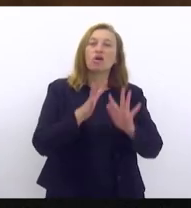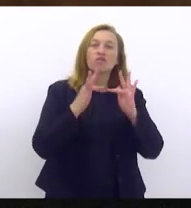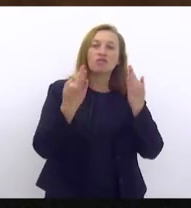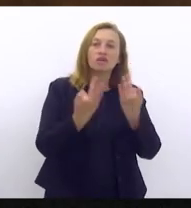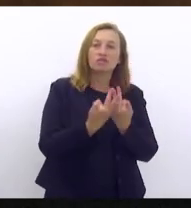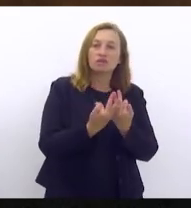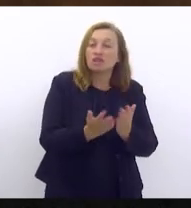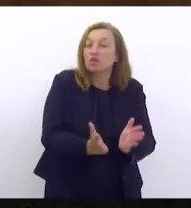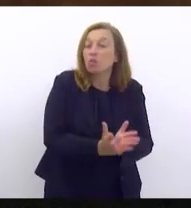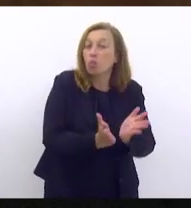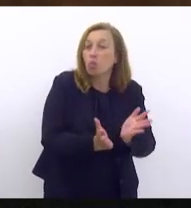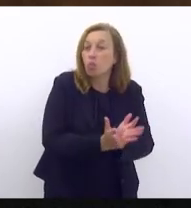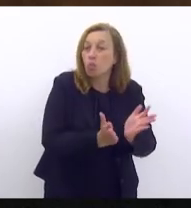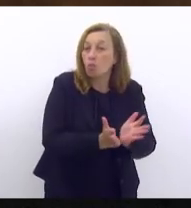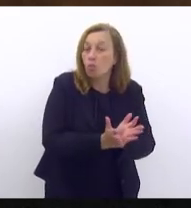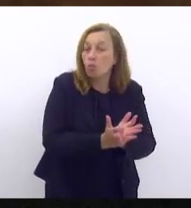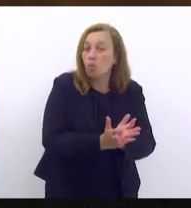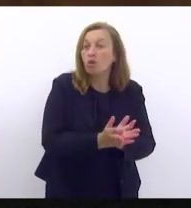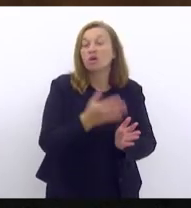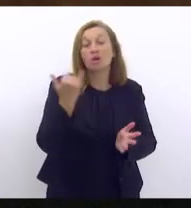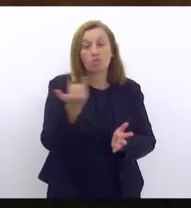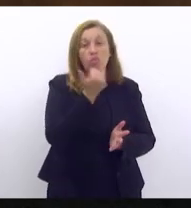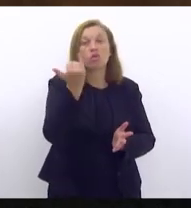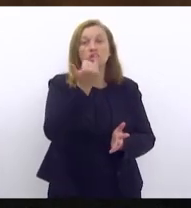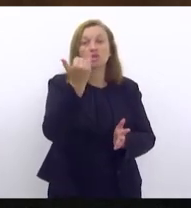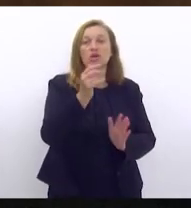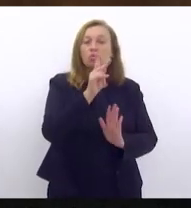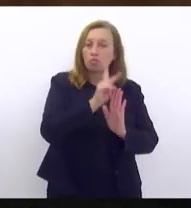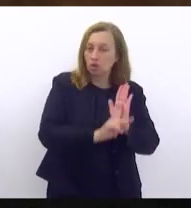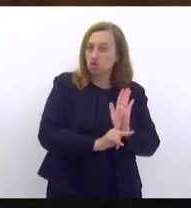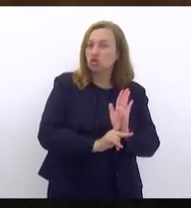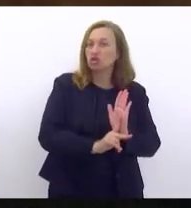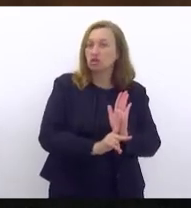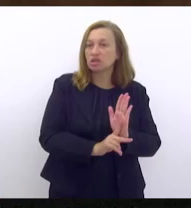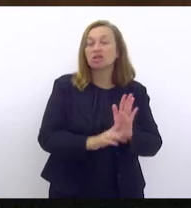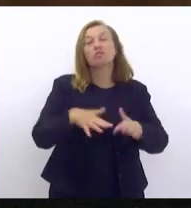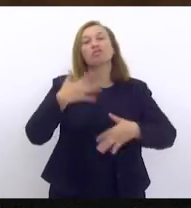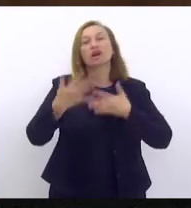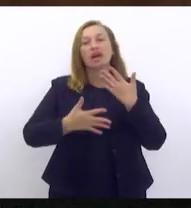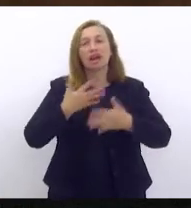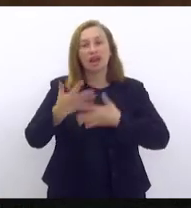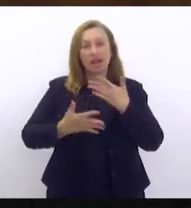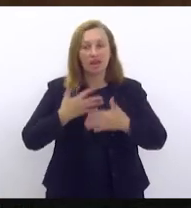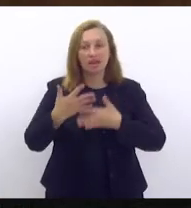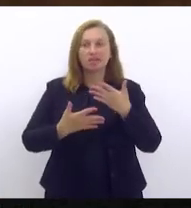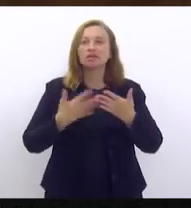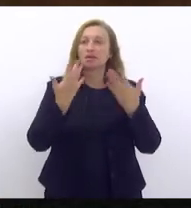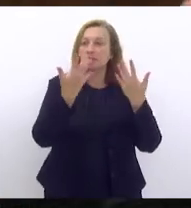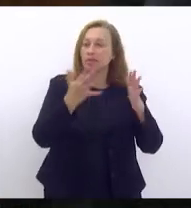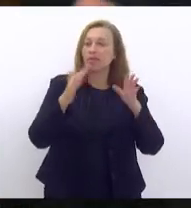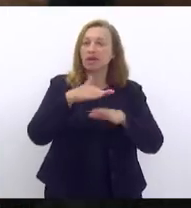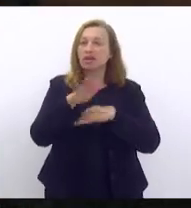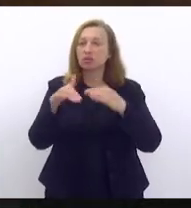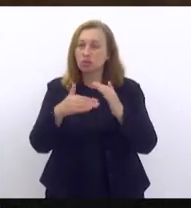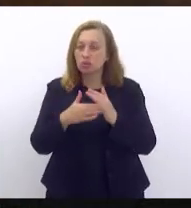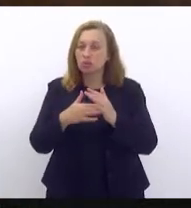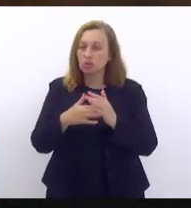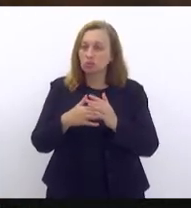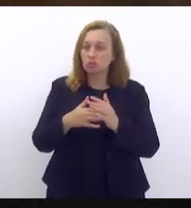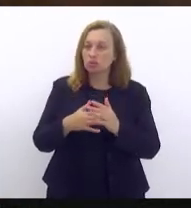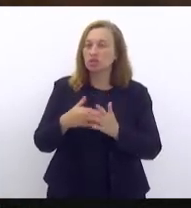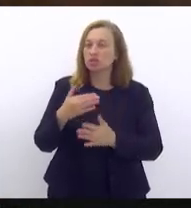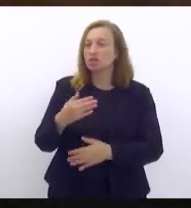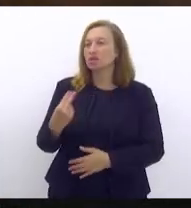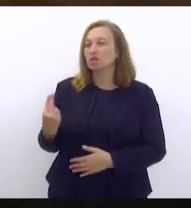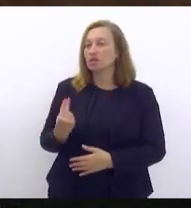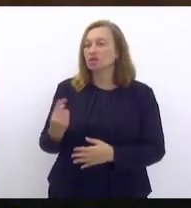menos favorecidas, é de muito grande importância um projeto desse. Então, fico muito agradecido e parabéns a todos que também estão participando pela coautoria,